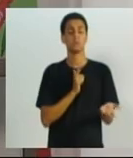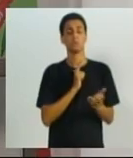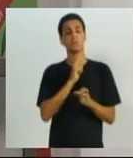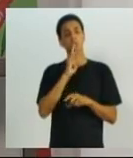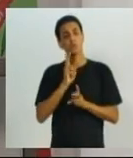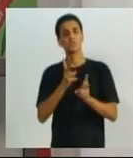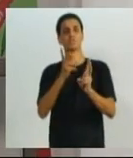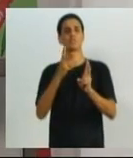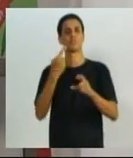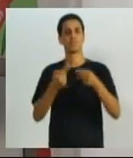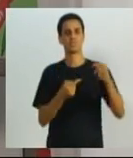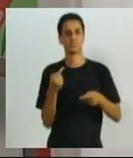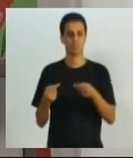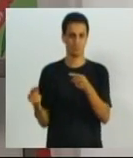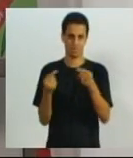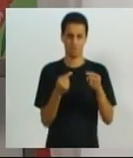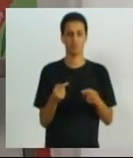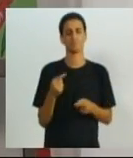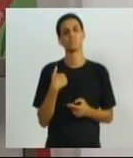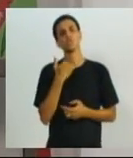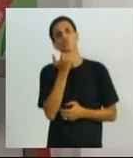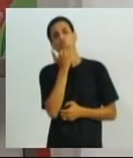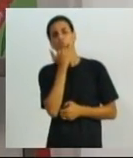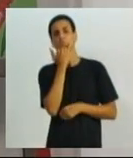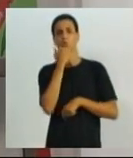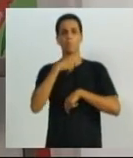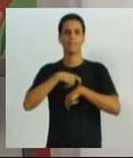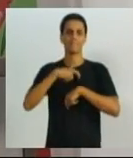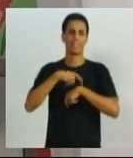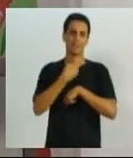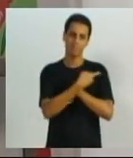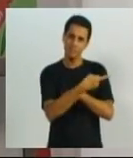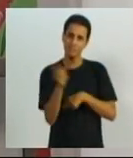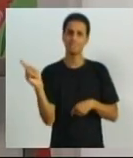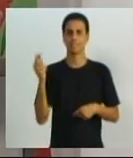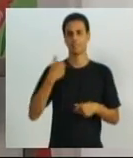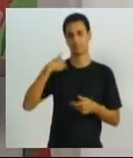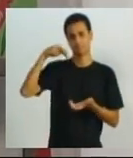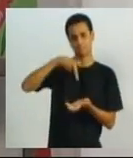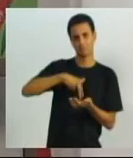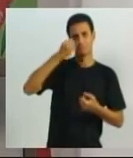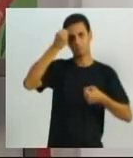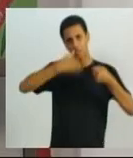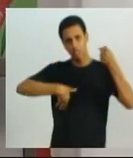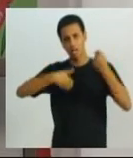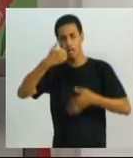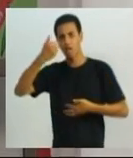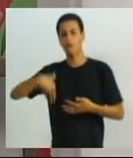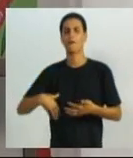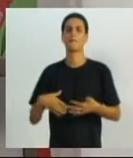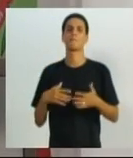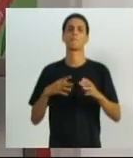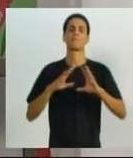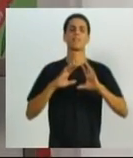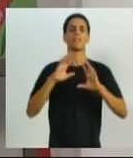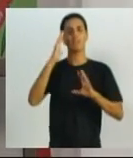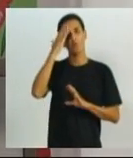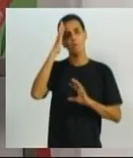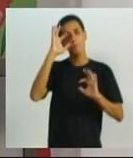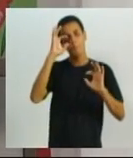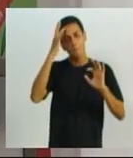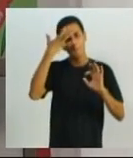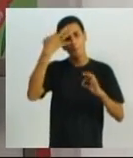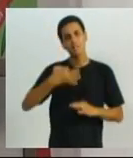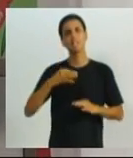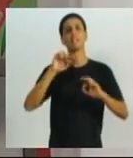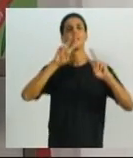fazer o debate. Então, gente, desculpa eu ter tomado um pouco do tempo de vocês aqui, faço essa localização inicial daquilo que